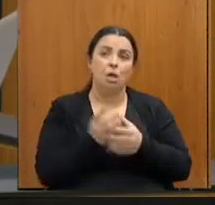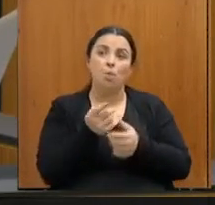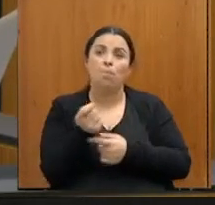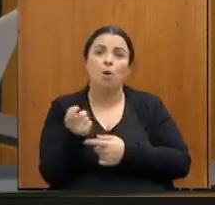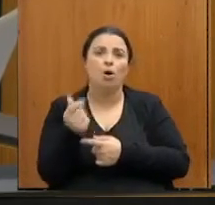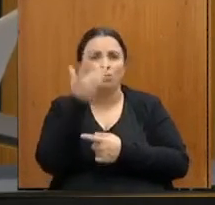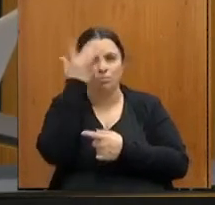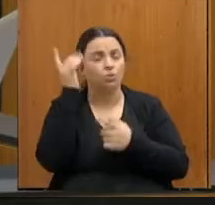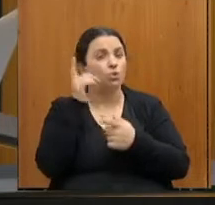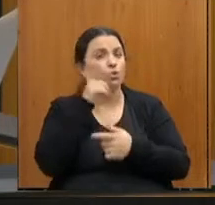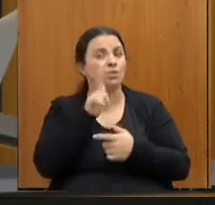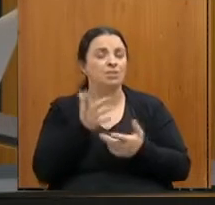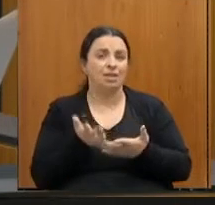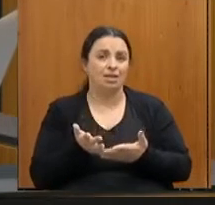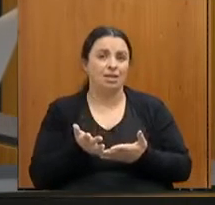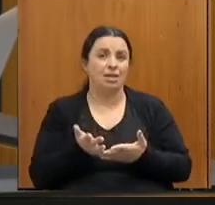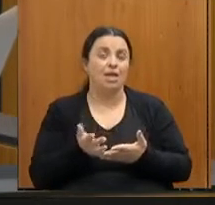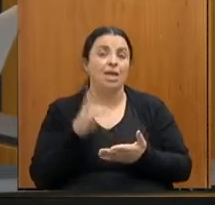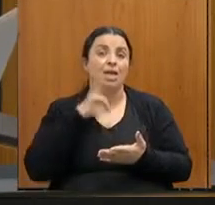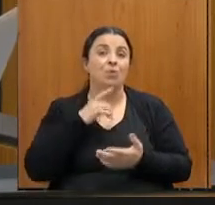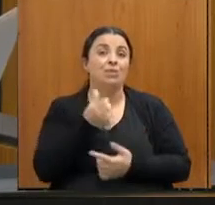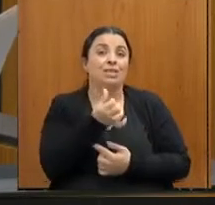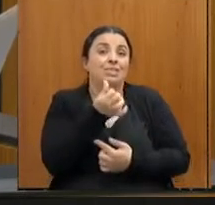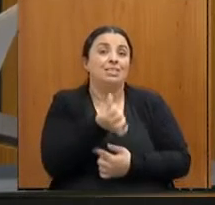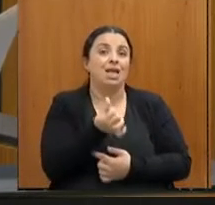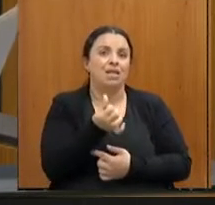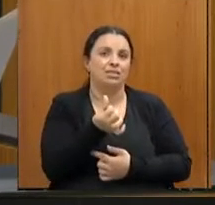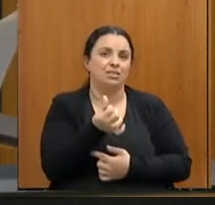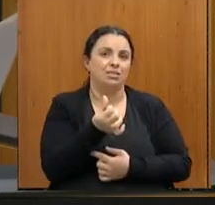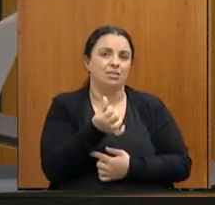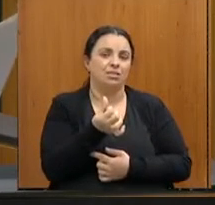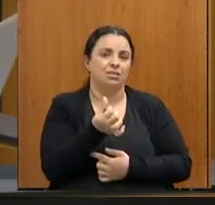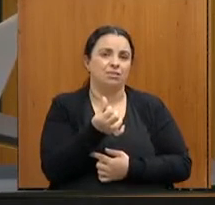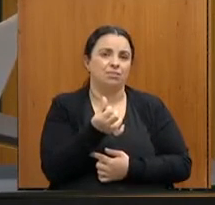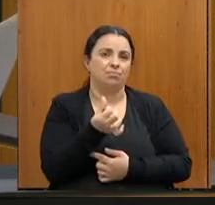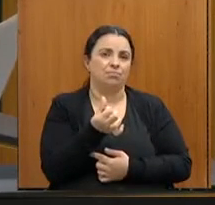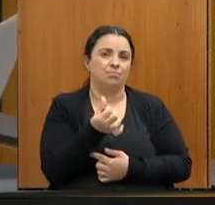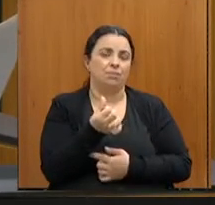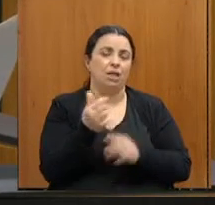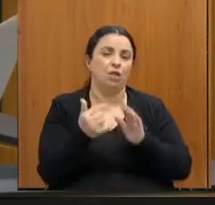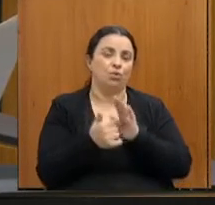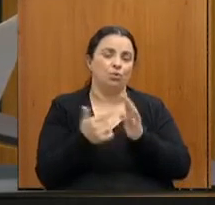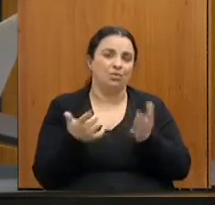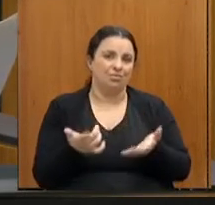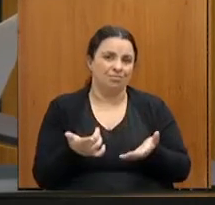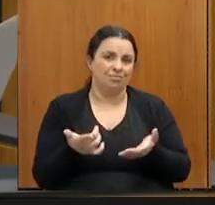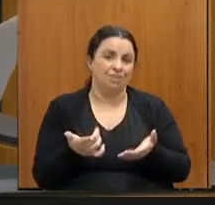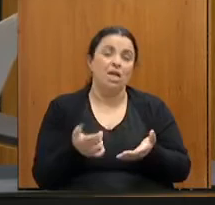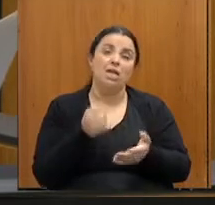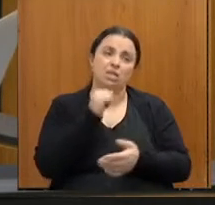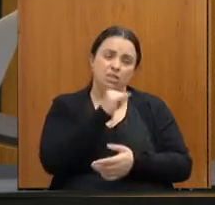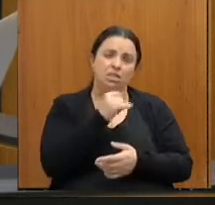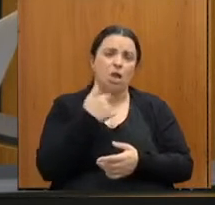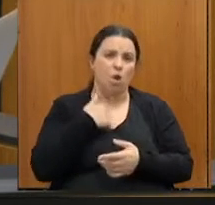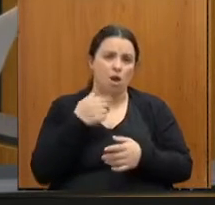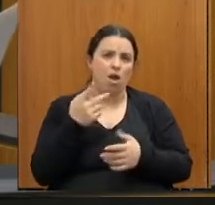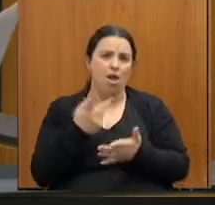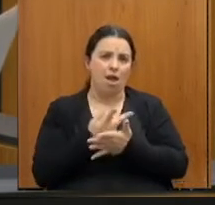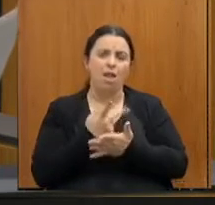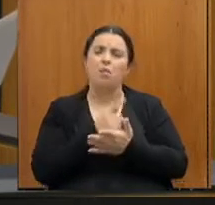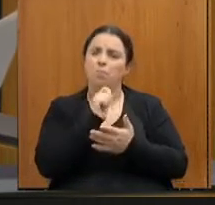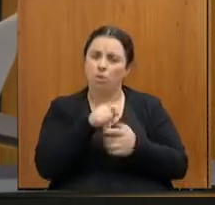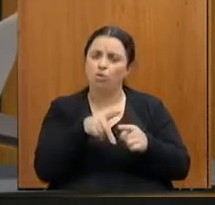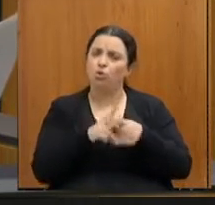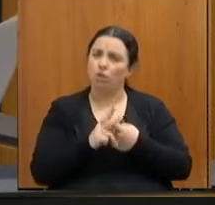claro evidente que se eu por favor sinta à vontade para corrigir né eventualmente esse informação tiver errado mas